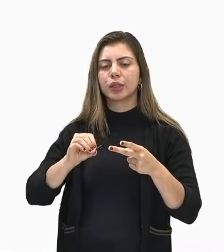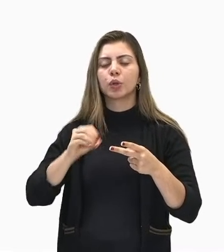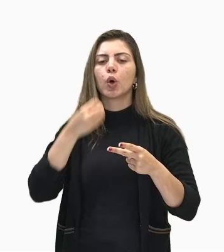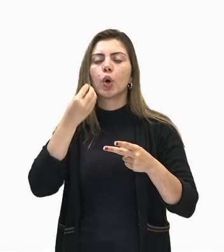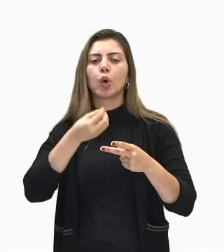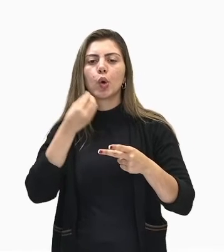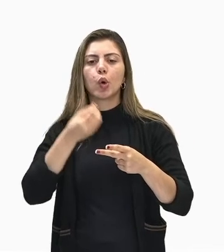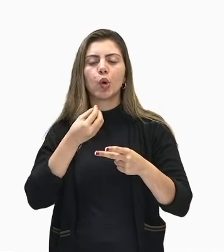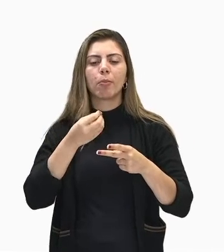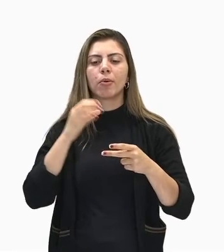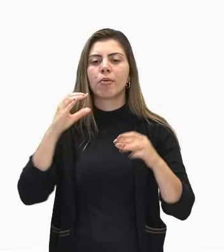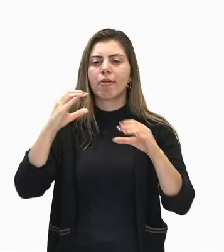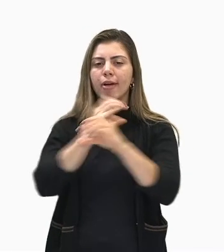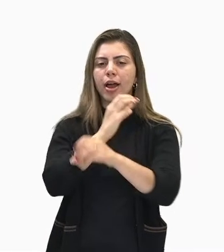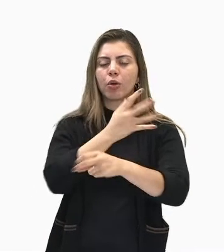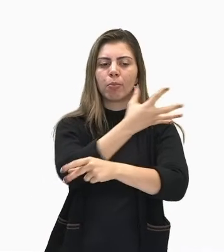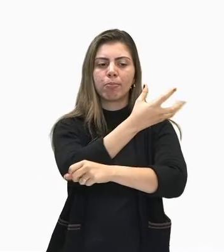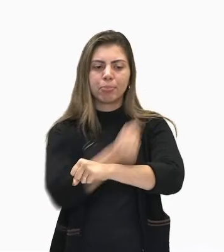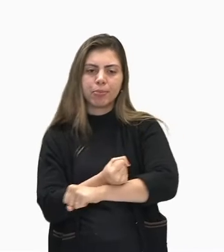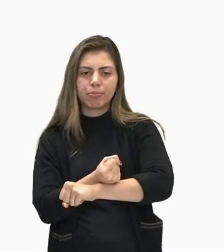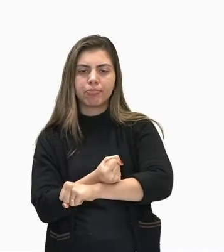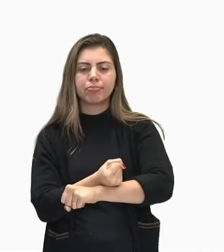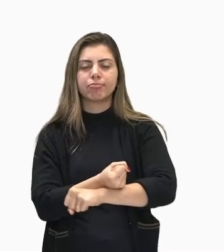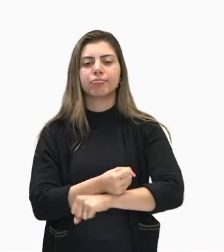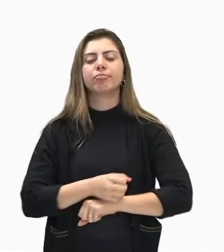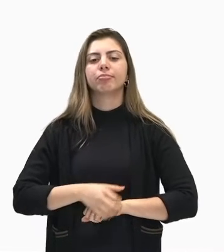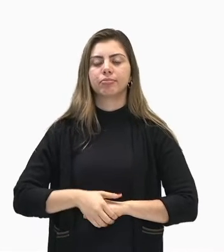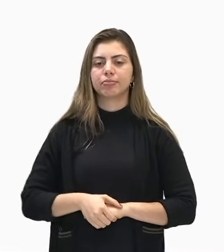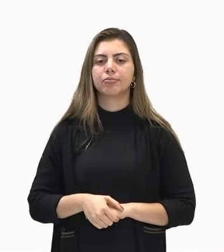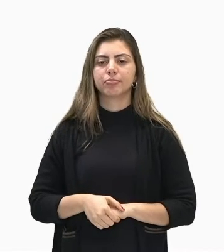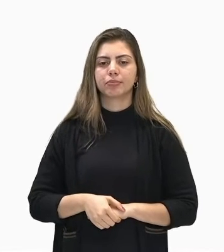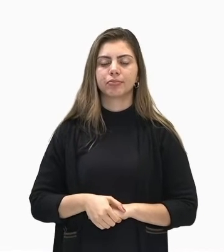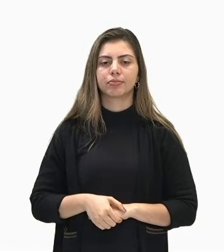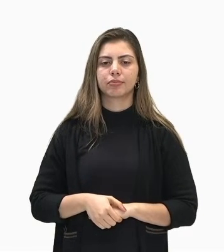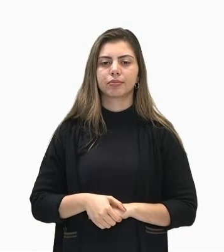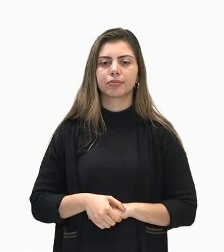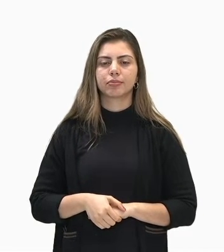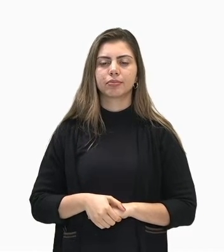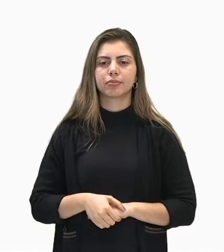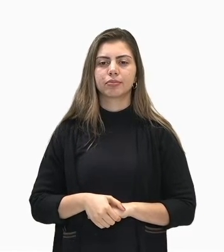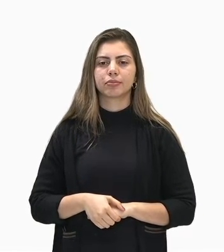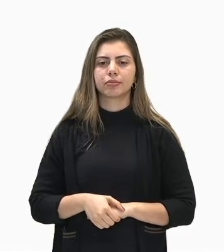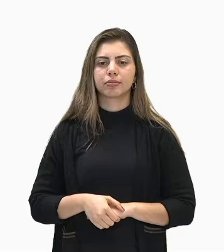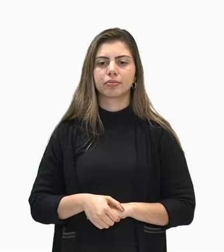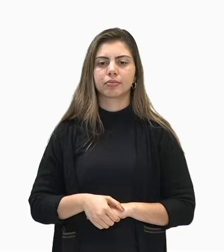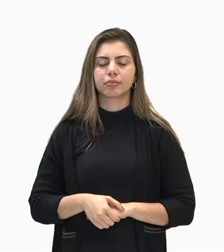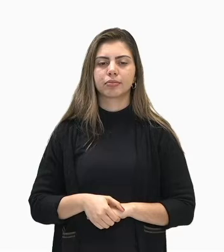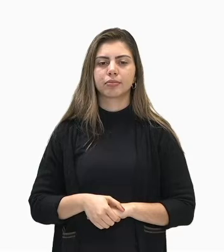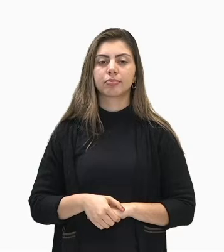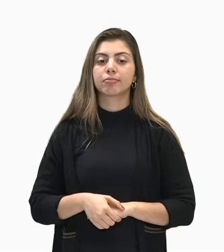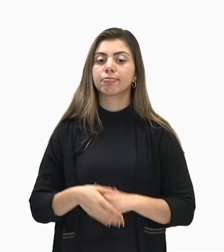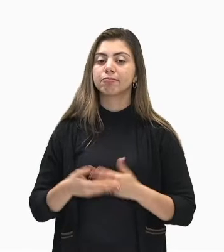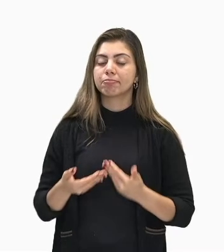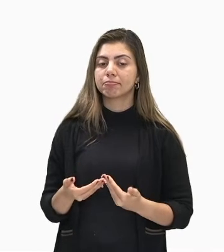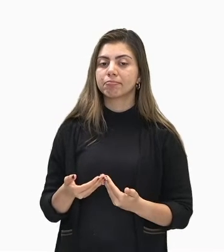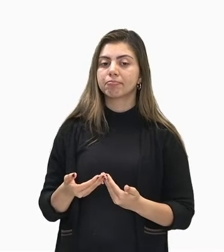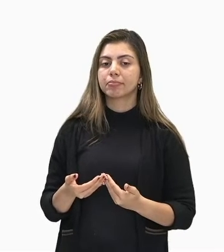vão absorver calor de seu ambiente. A